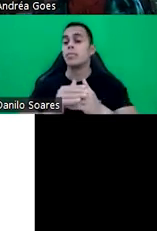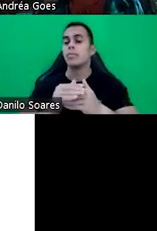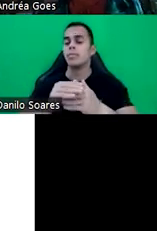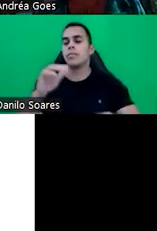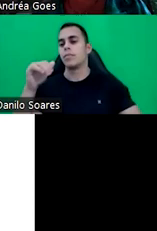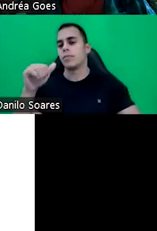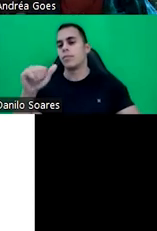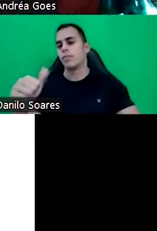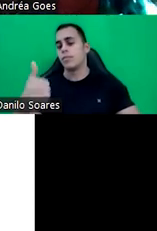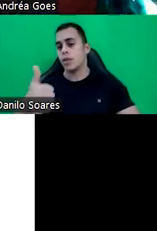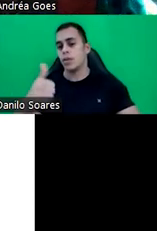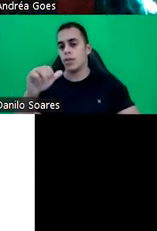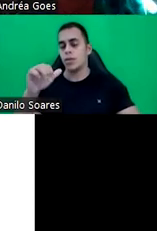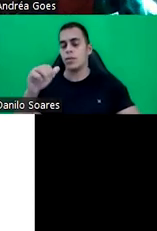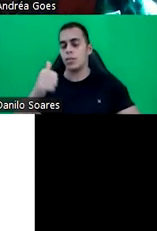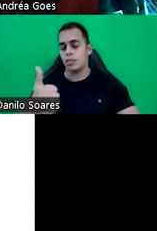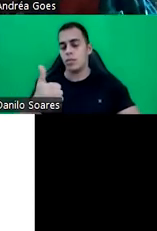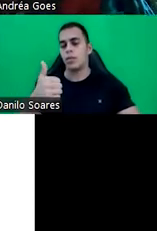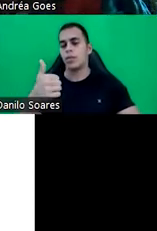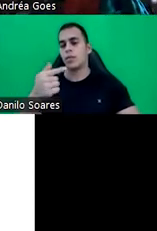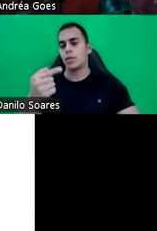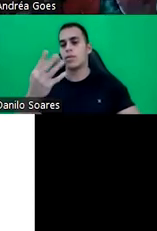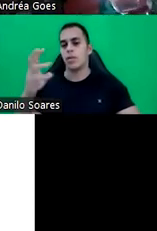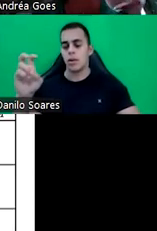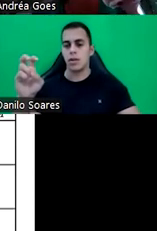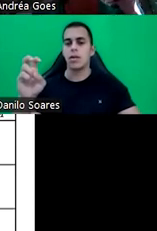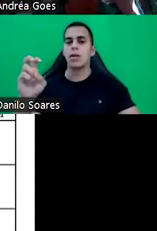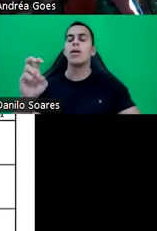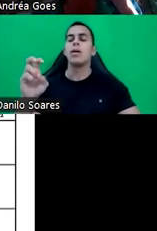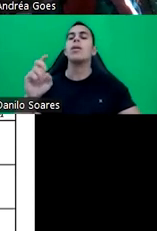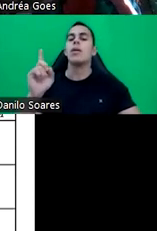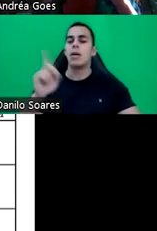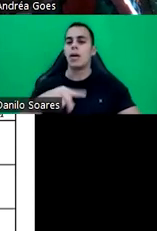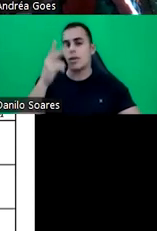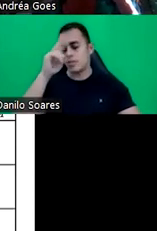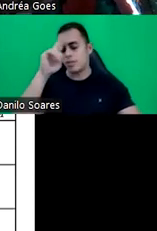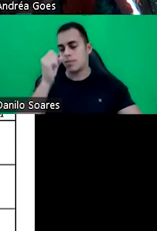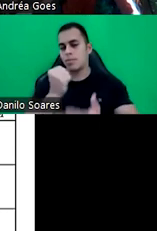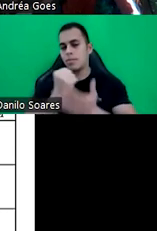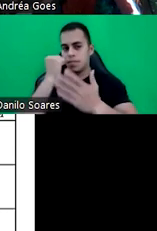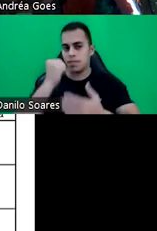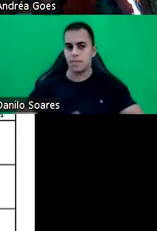1945. Então, é um grande retrato da história. Pode, por favor, Murilo?